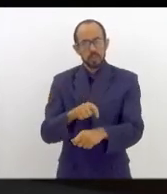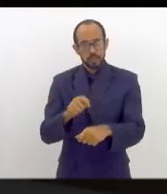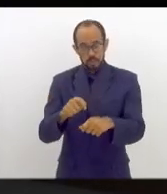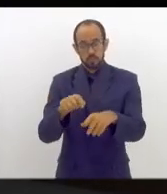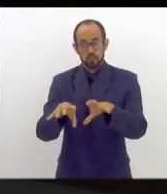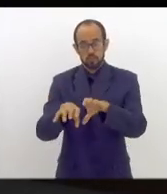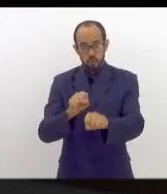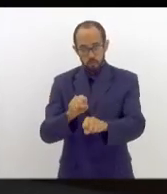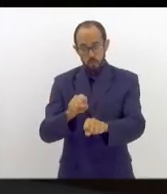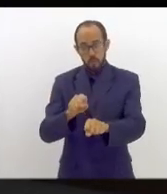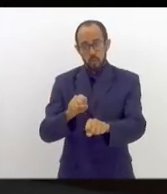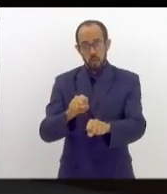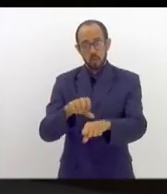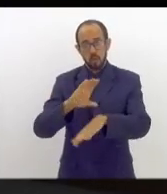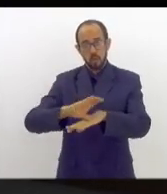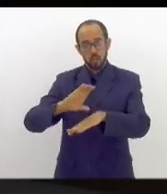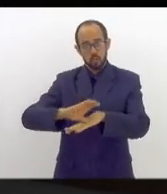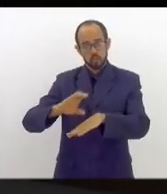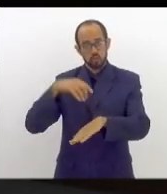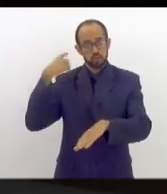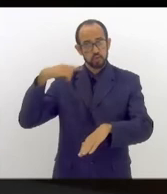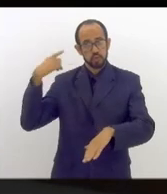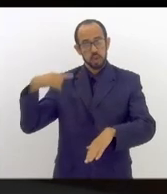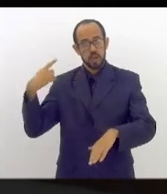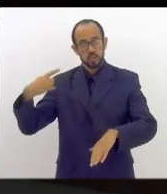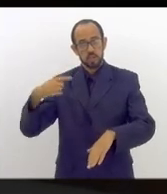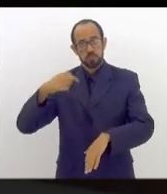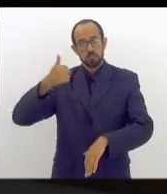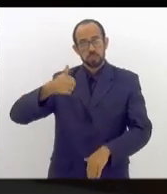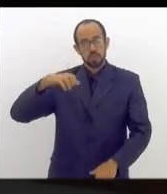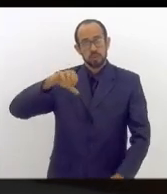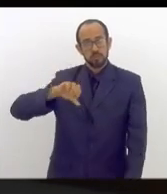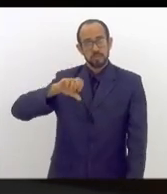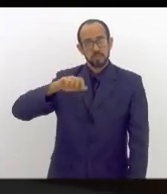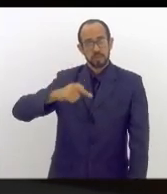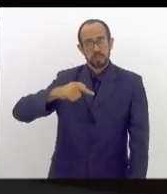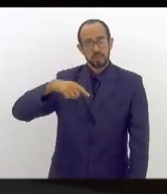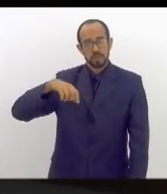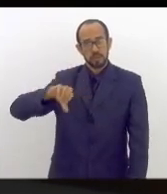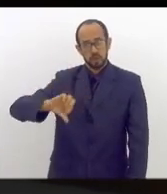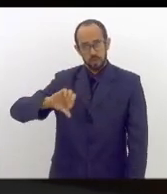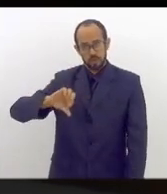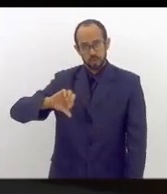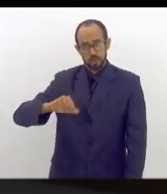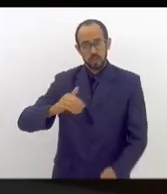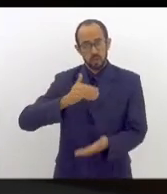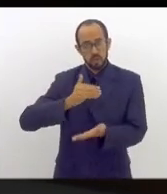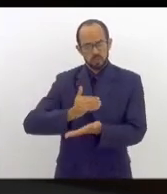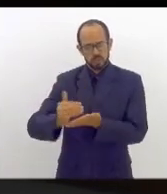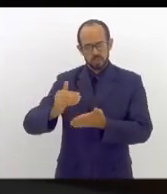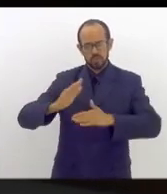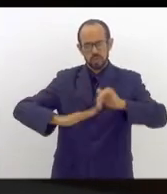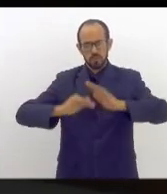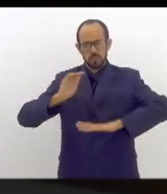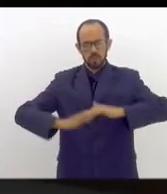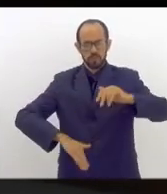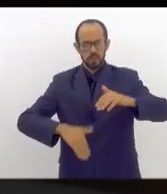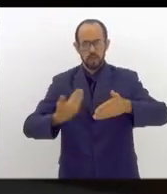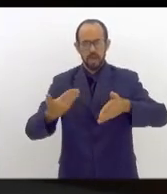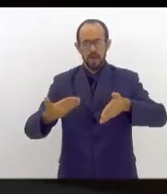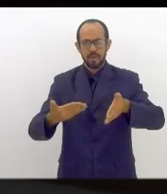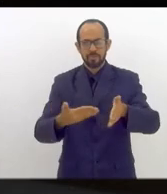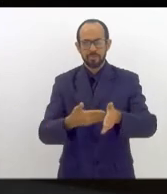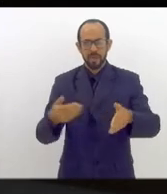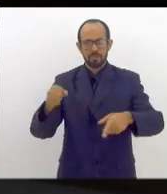bacharelou no curso de direito no final do ano de 1979 iniciando sua carreira de advogado até o